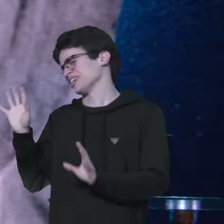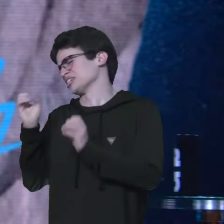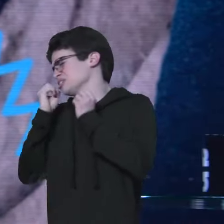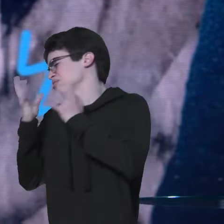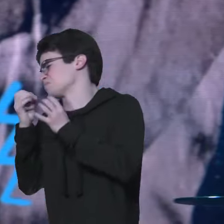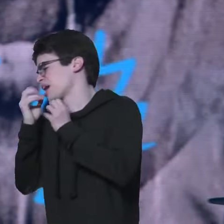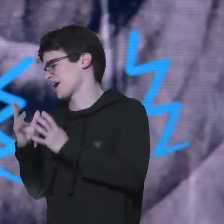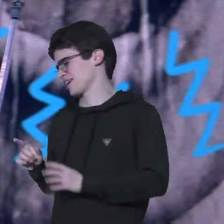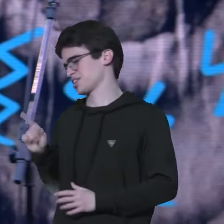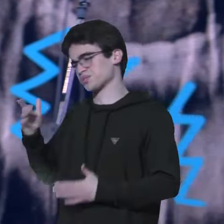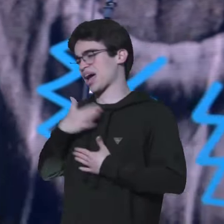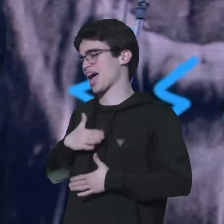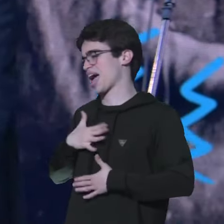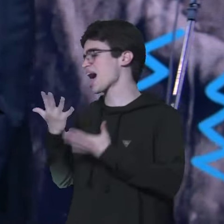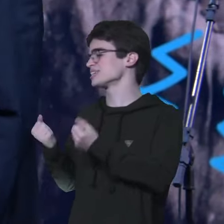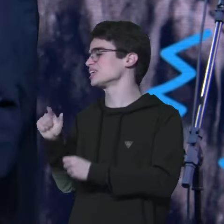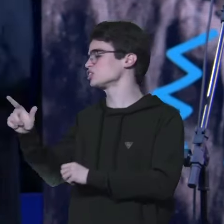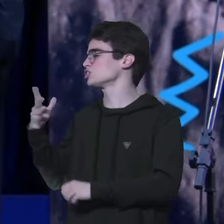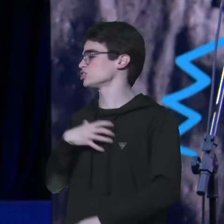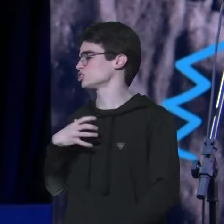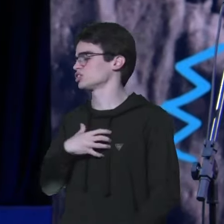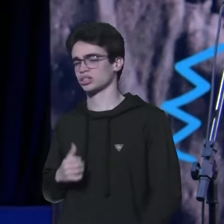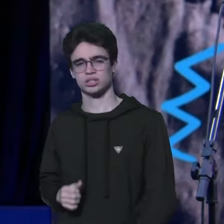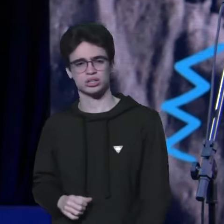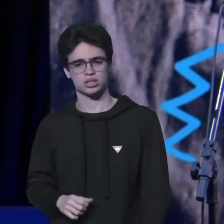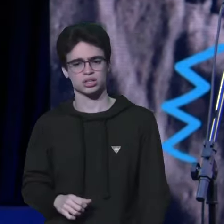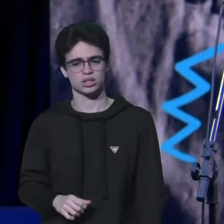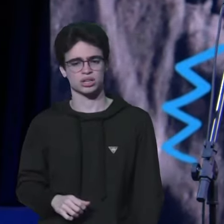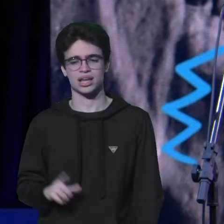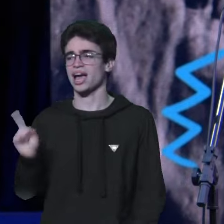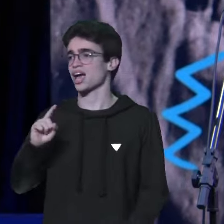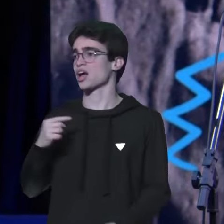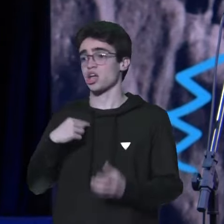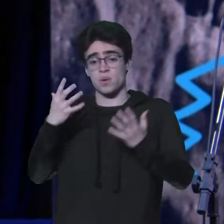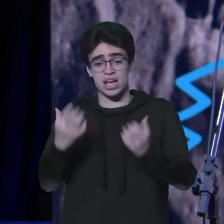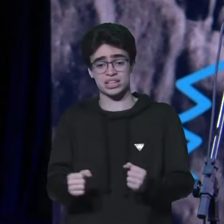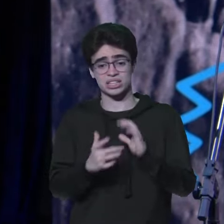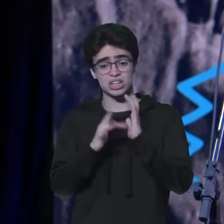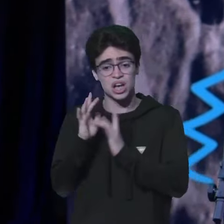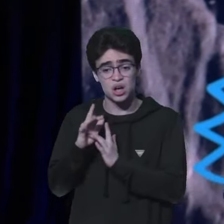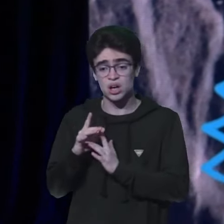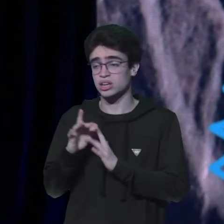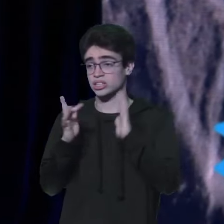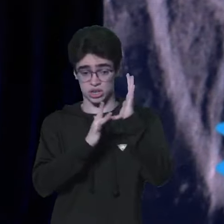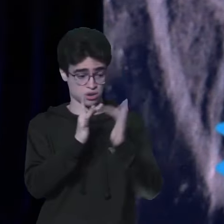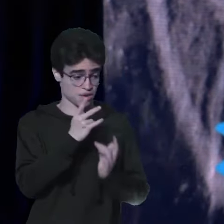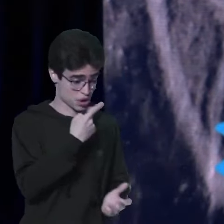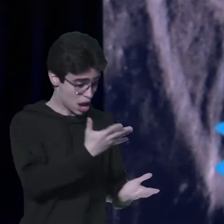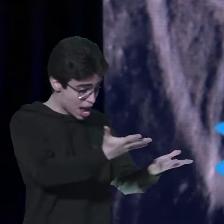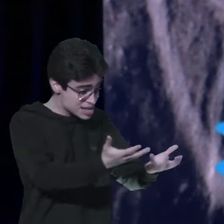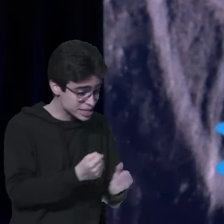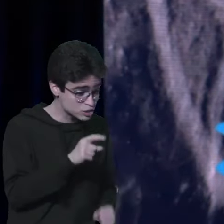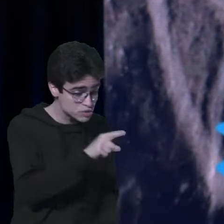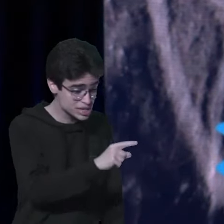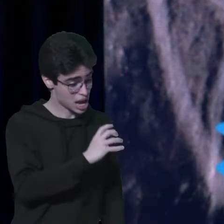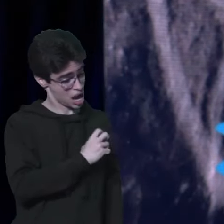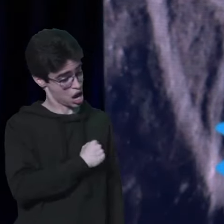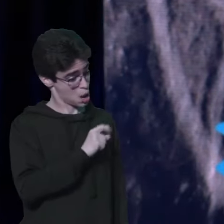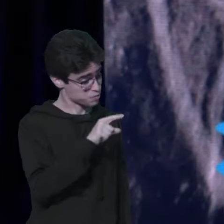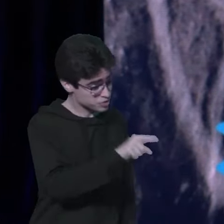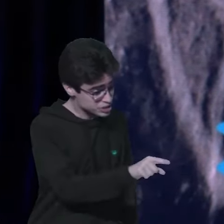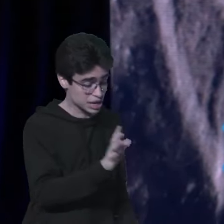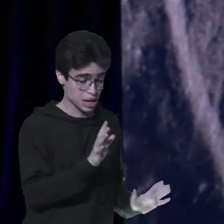Se aceite como você é. Não, quando eu me converti, Jesus falou, eu te recebo como você é, eu te amo como